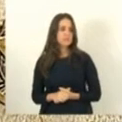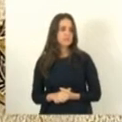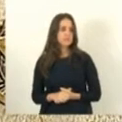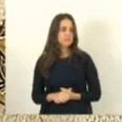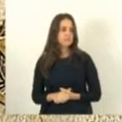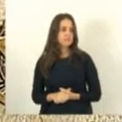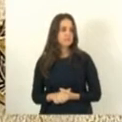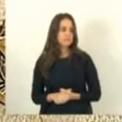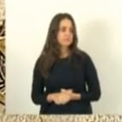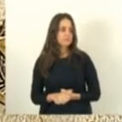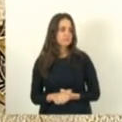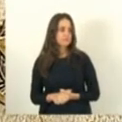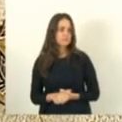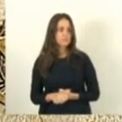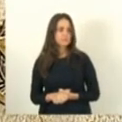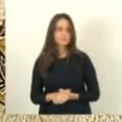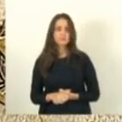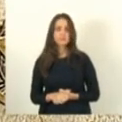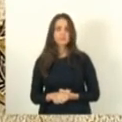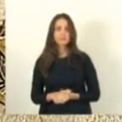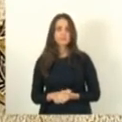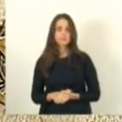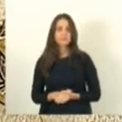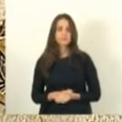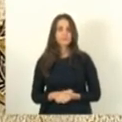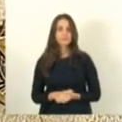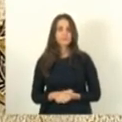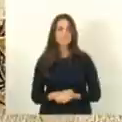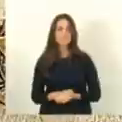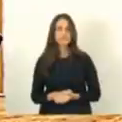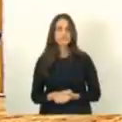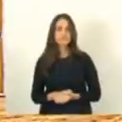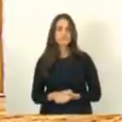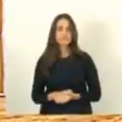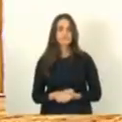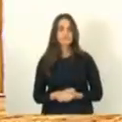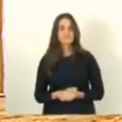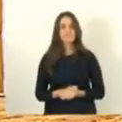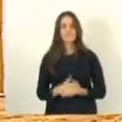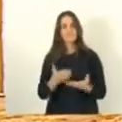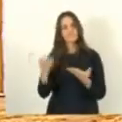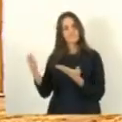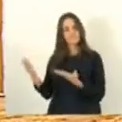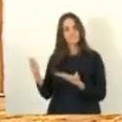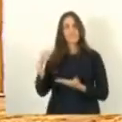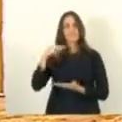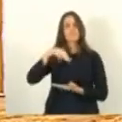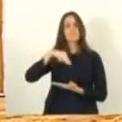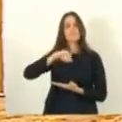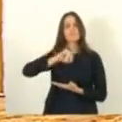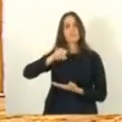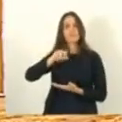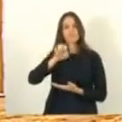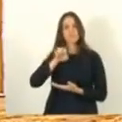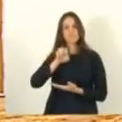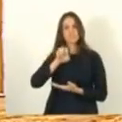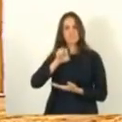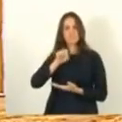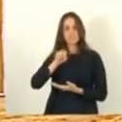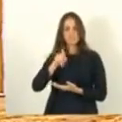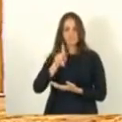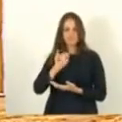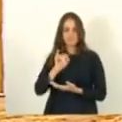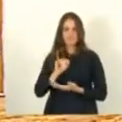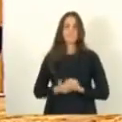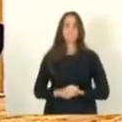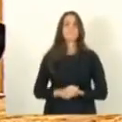Tá agora? Agora está. Com a palavra, o magnífico Sérgio Magés. Obrigado pelo magnífico. Meus cumprimentos ao deputado Marcelo